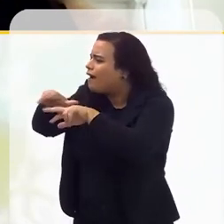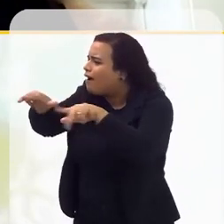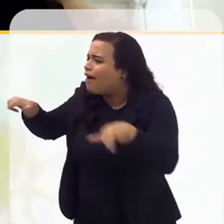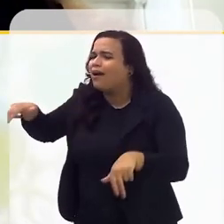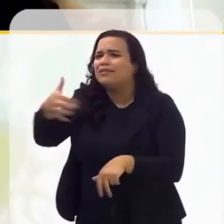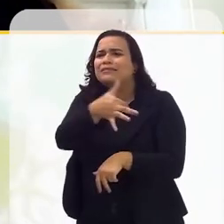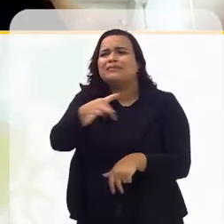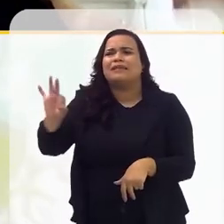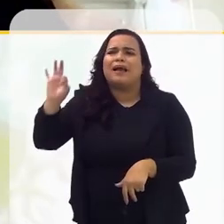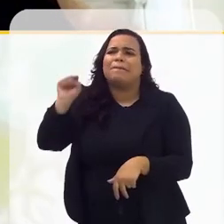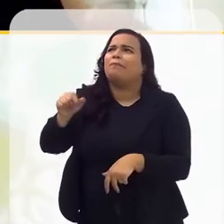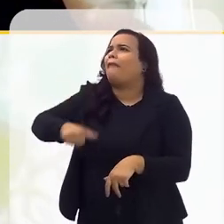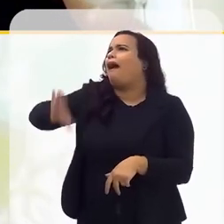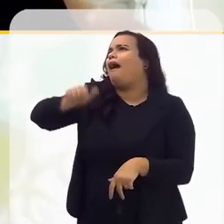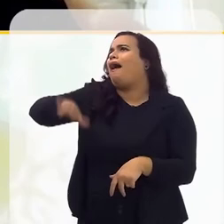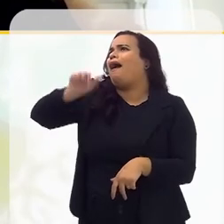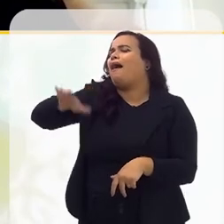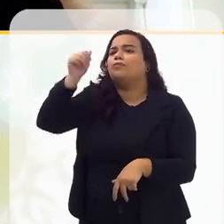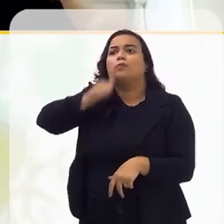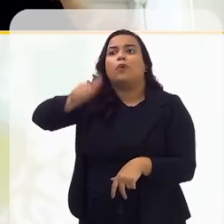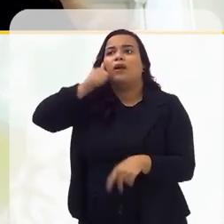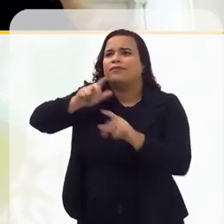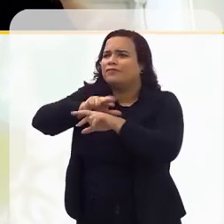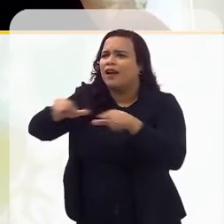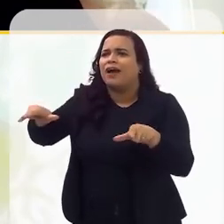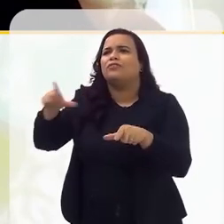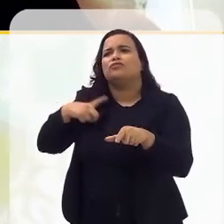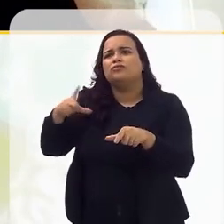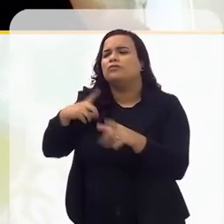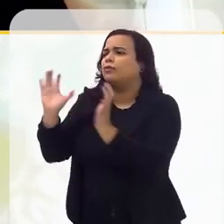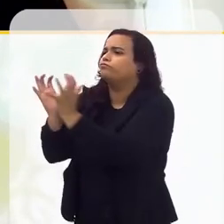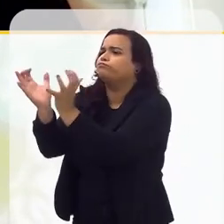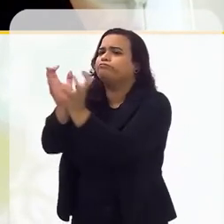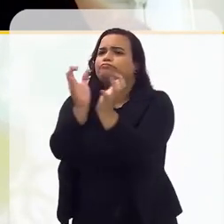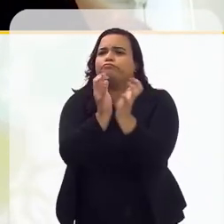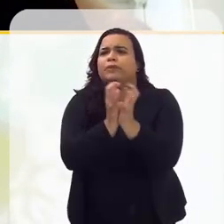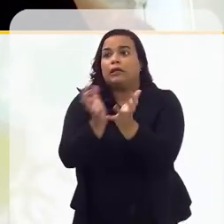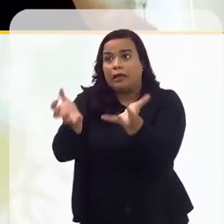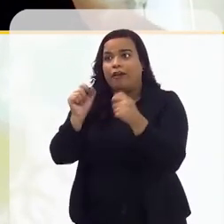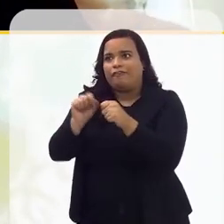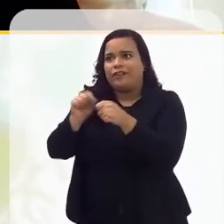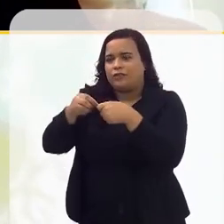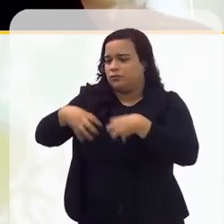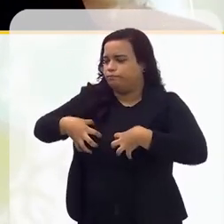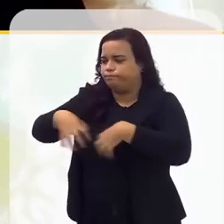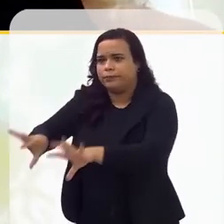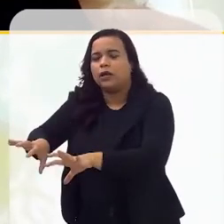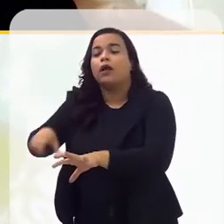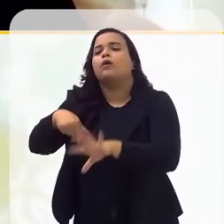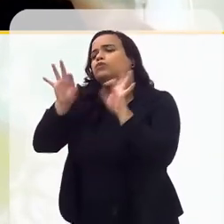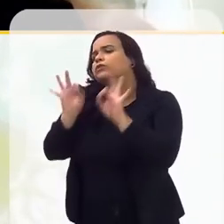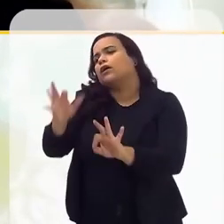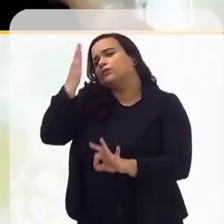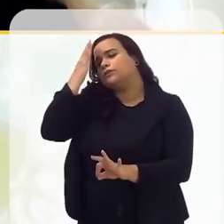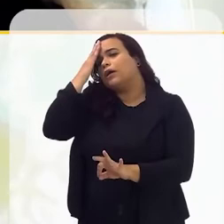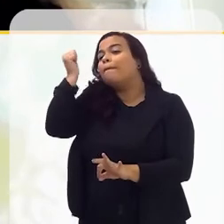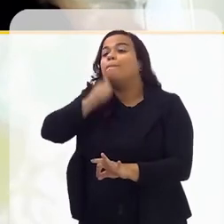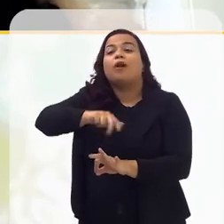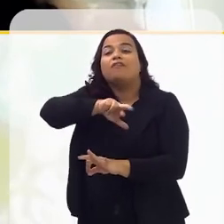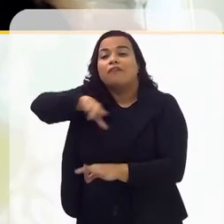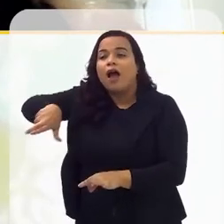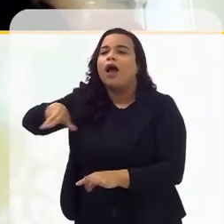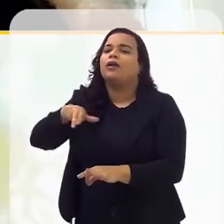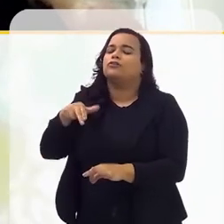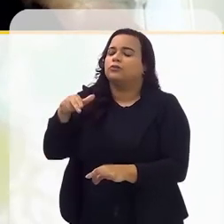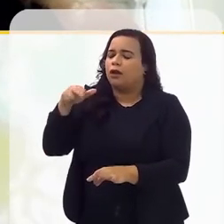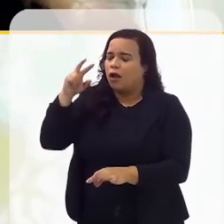centenas de milhares de mulheres que estão aí nos grupos que a gente vê do explante, que estão querendo fazer o explante, eu tenho certeza que todas essas mulheres